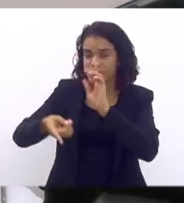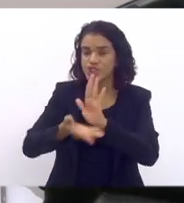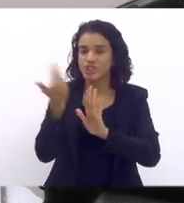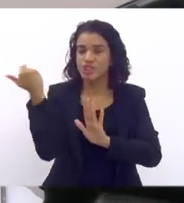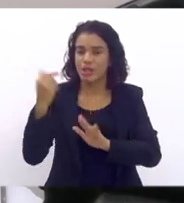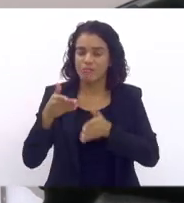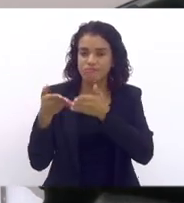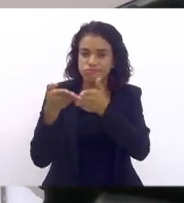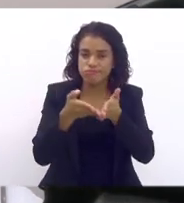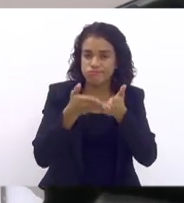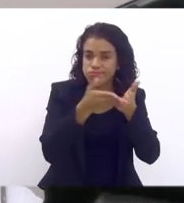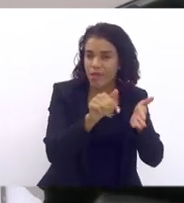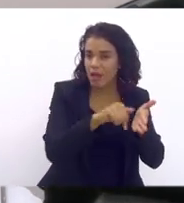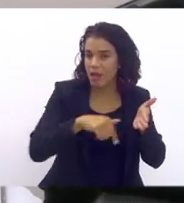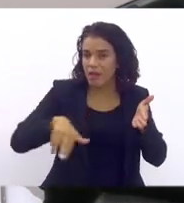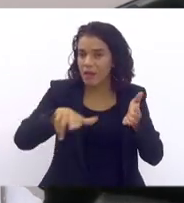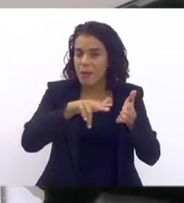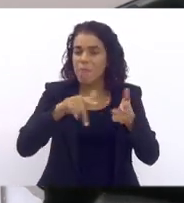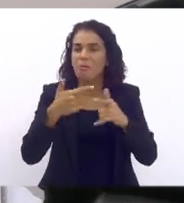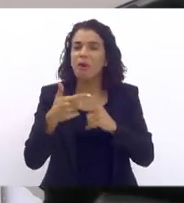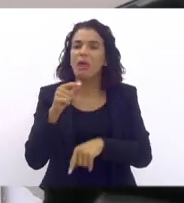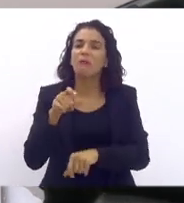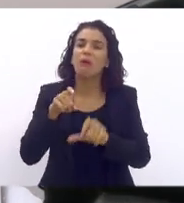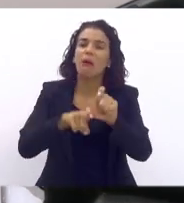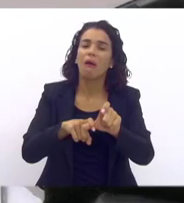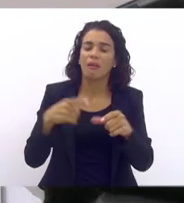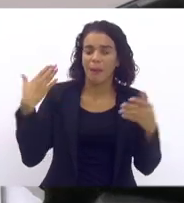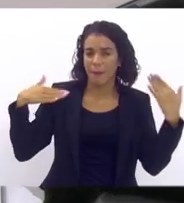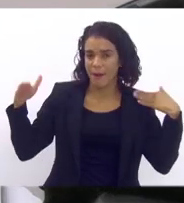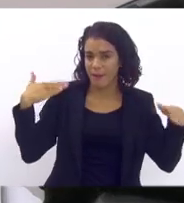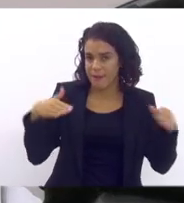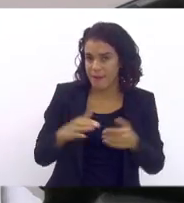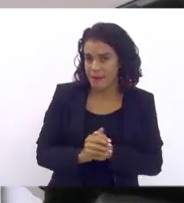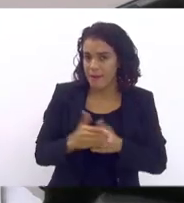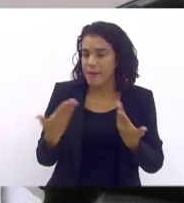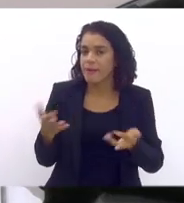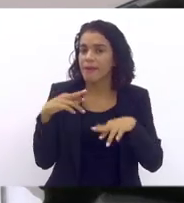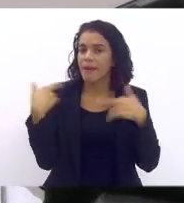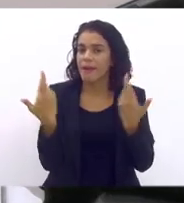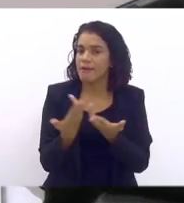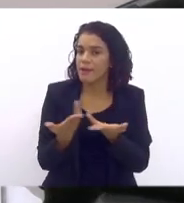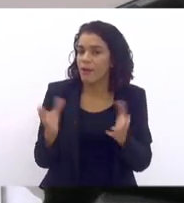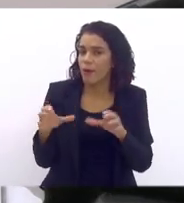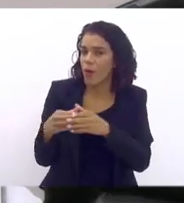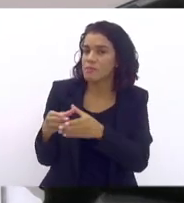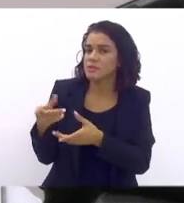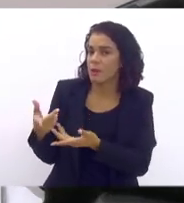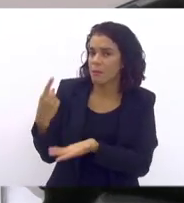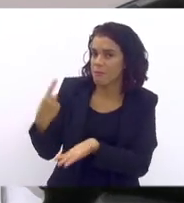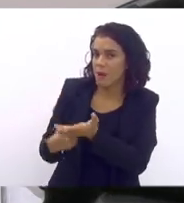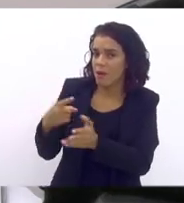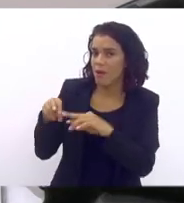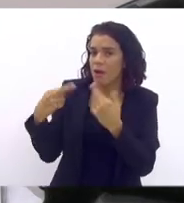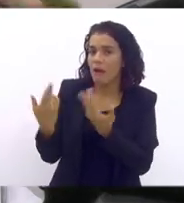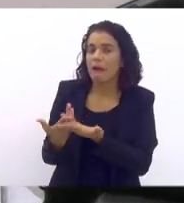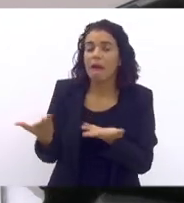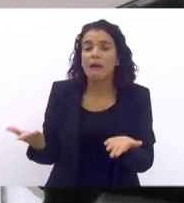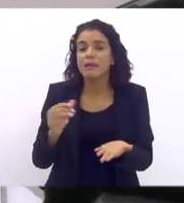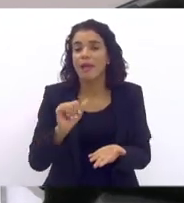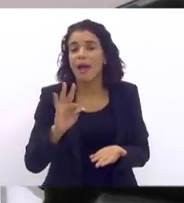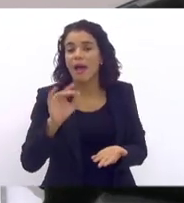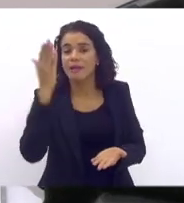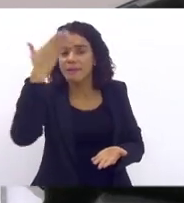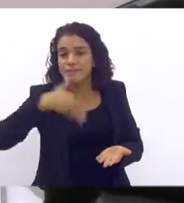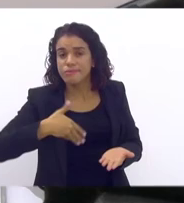não faz porque depende da maneia Por que não cadê as reuniões des dessa comissão que ficou de se reunir Cadê as atas não chegaram